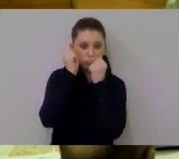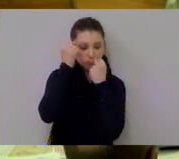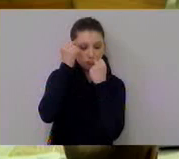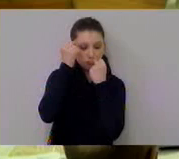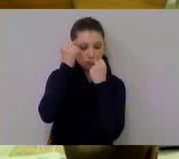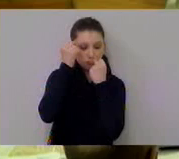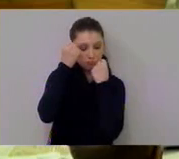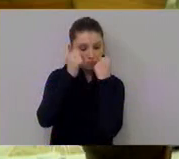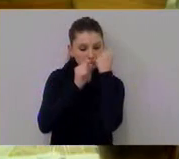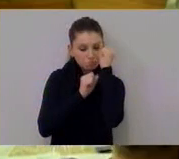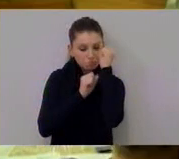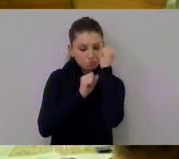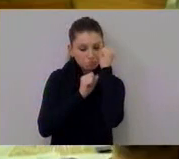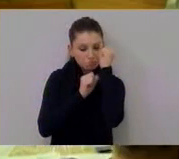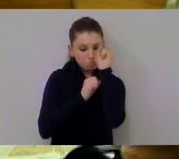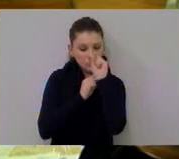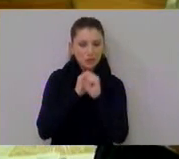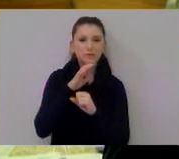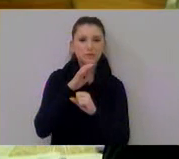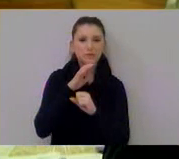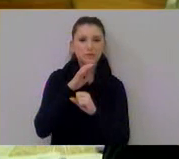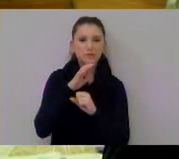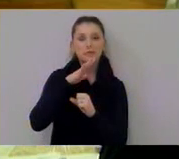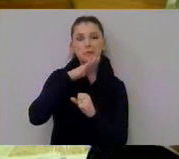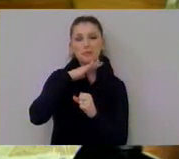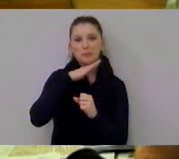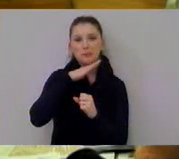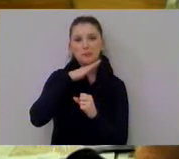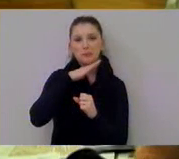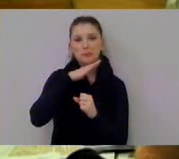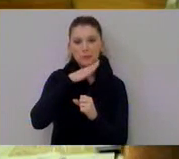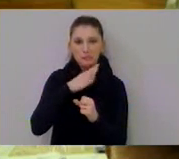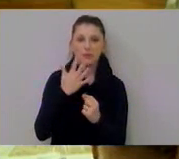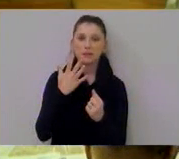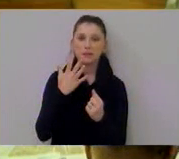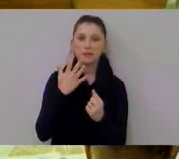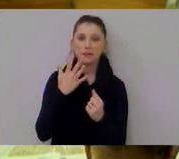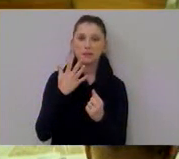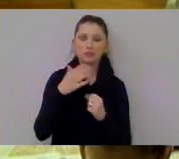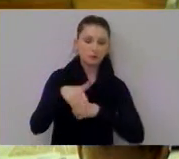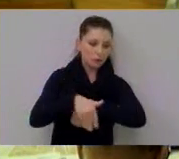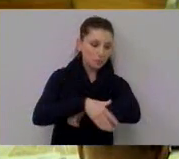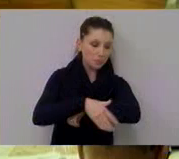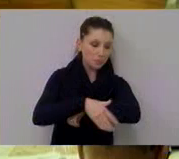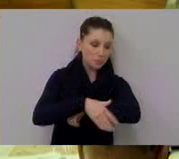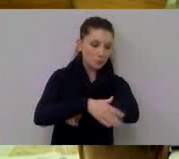um revestimento com material consistente, já vai